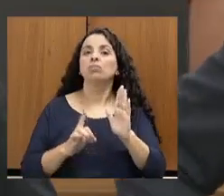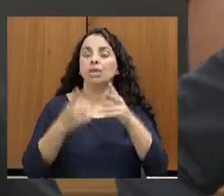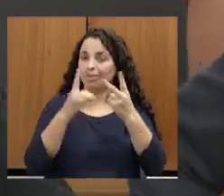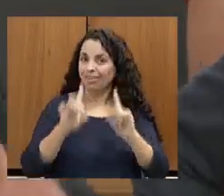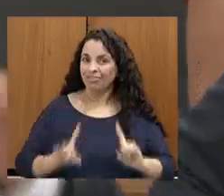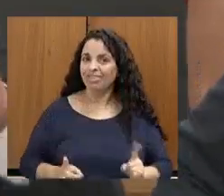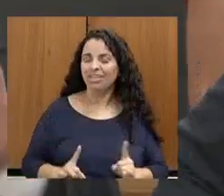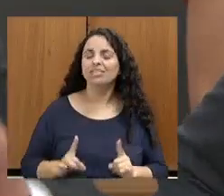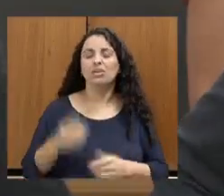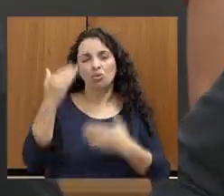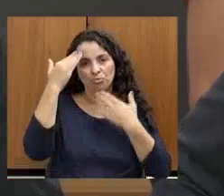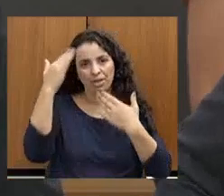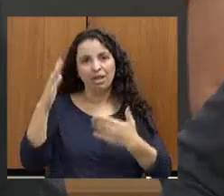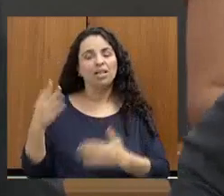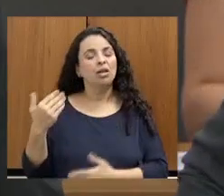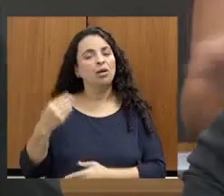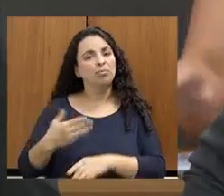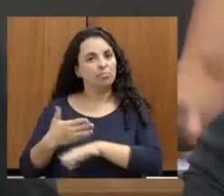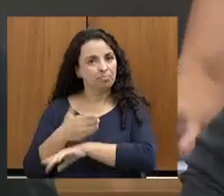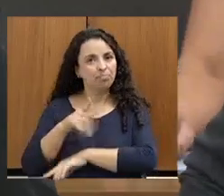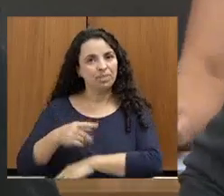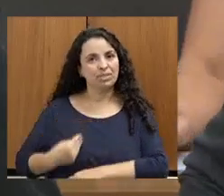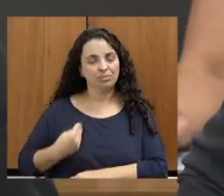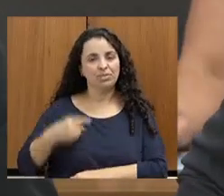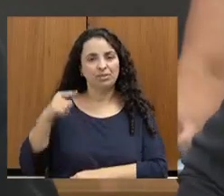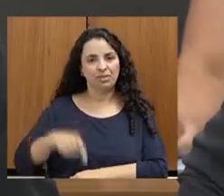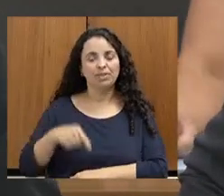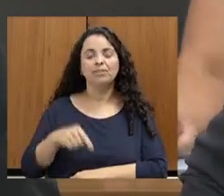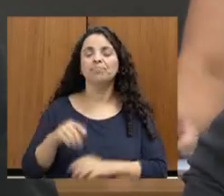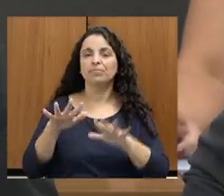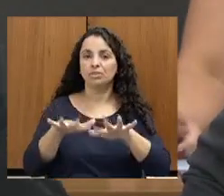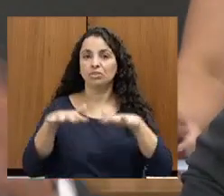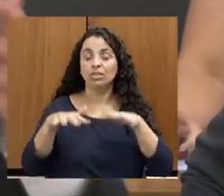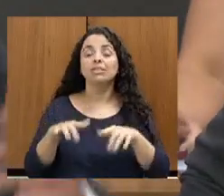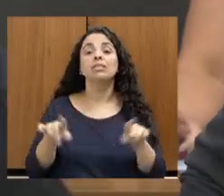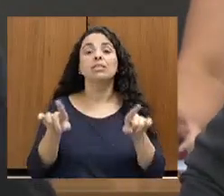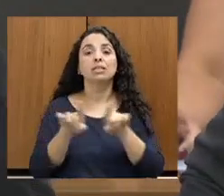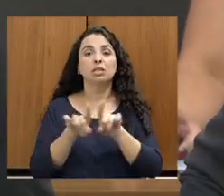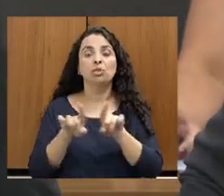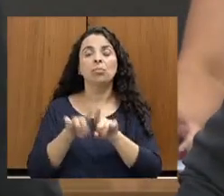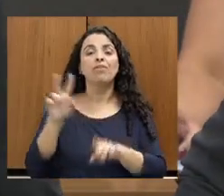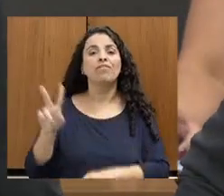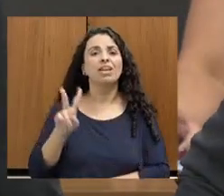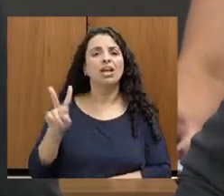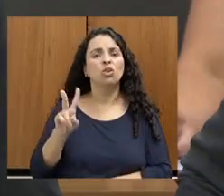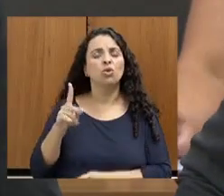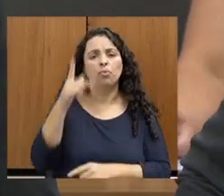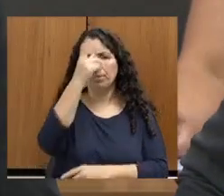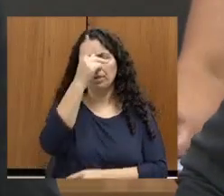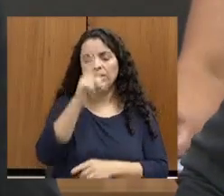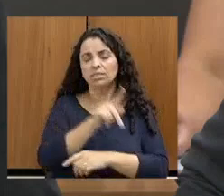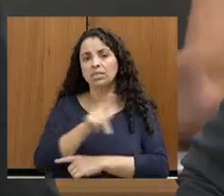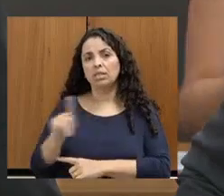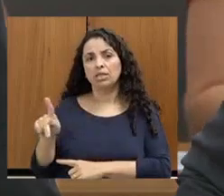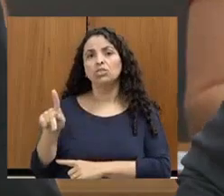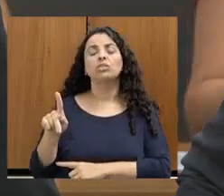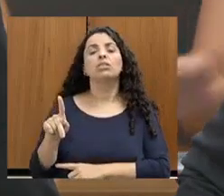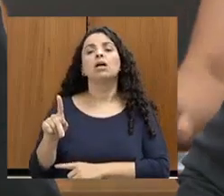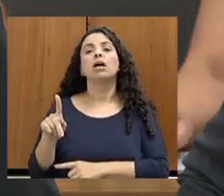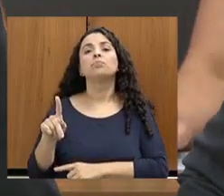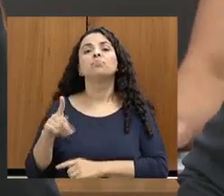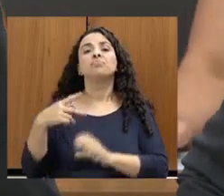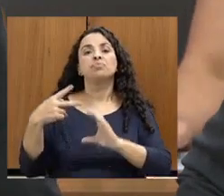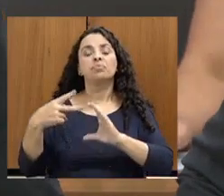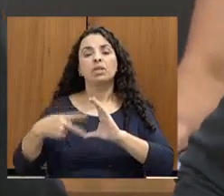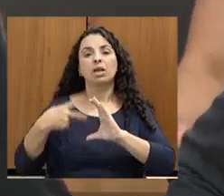na audiência. Também do vereador, presidente da Câmara de Água Boa, Elias, que também desenvolve um trabalho na Cidade de Água Boa em defesa das pessoas